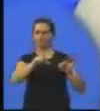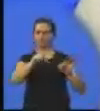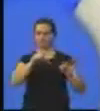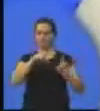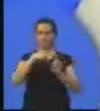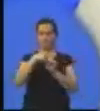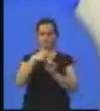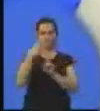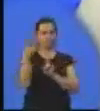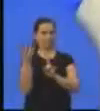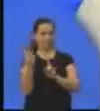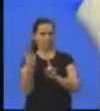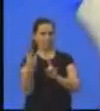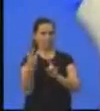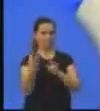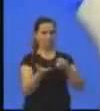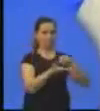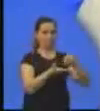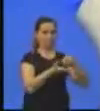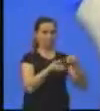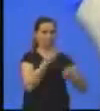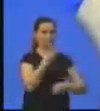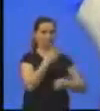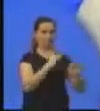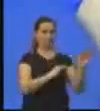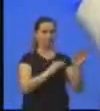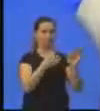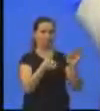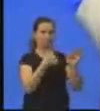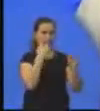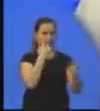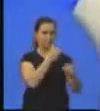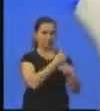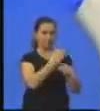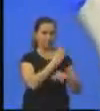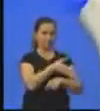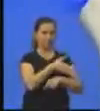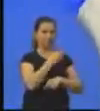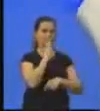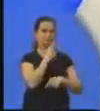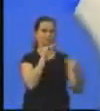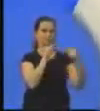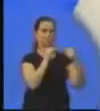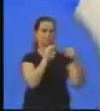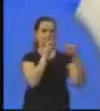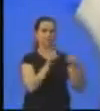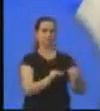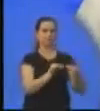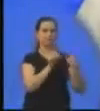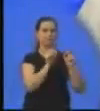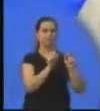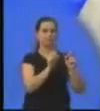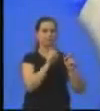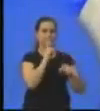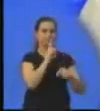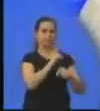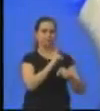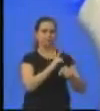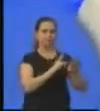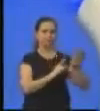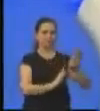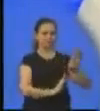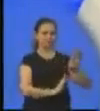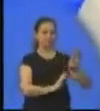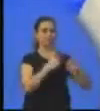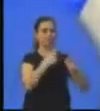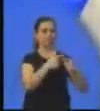base 3, determinou o valor de f de 6? Vamos ver como ficou a resposta correta. Resposta correta, alternativa B.